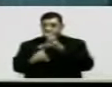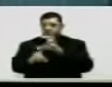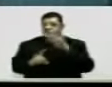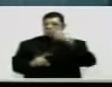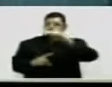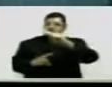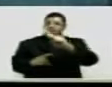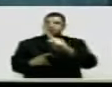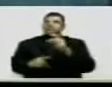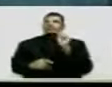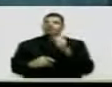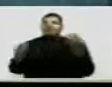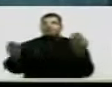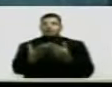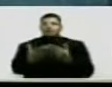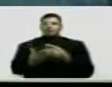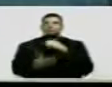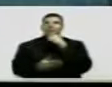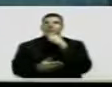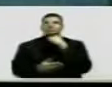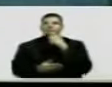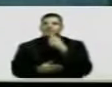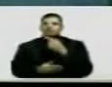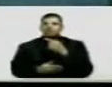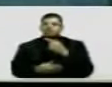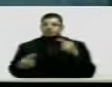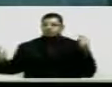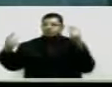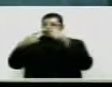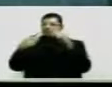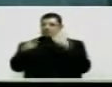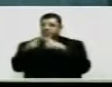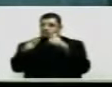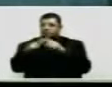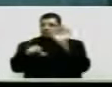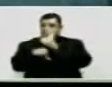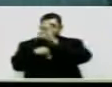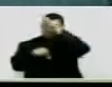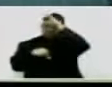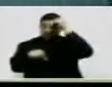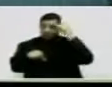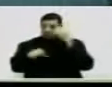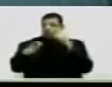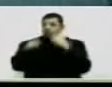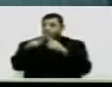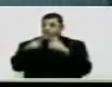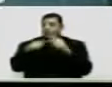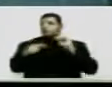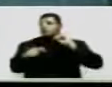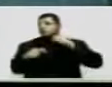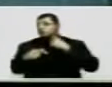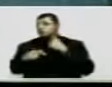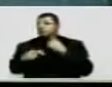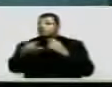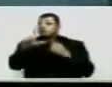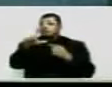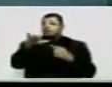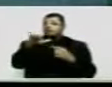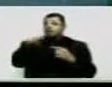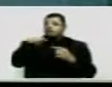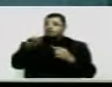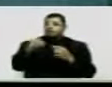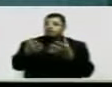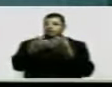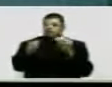enfrentar esse que é hoje, sem dúvida, um dos principais problemas do estado do Amazonas. Diante disso, deputado Marco Rota, eu